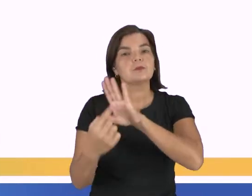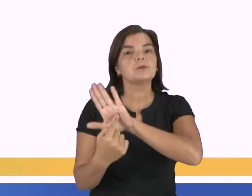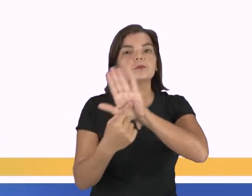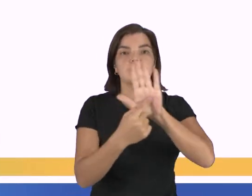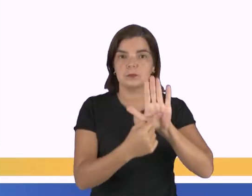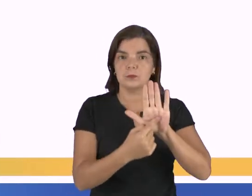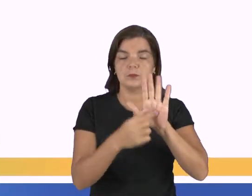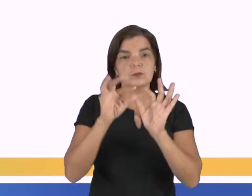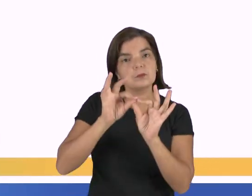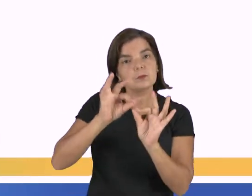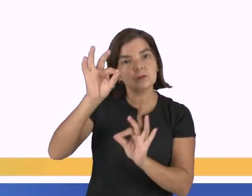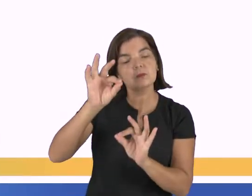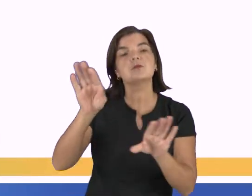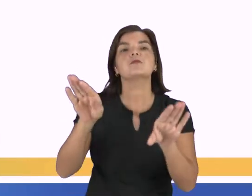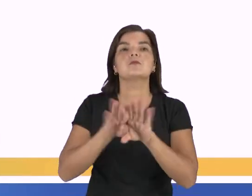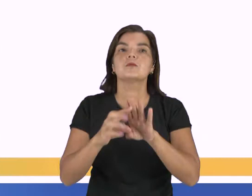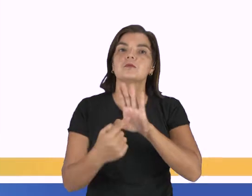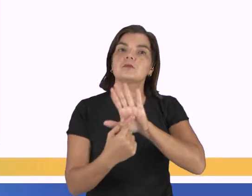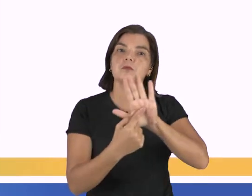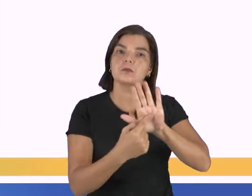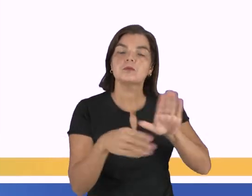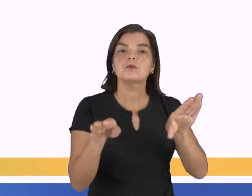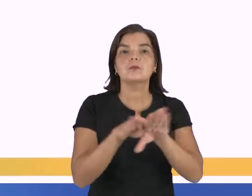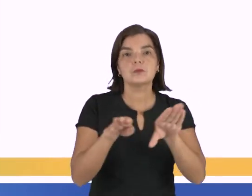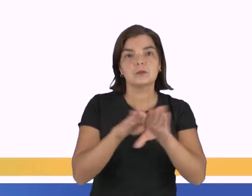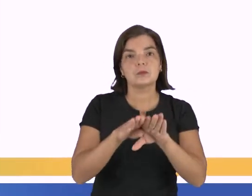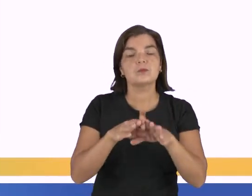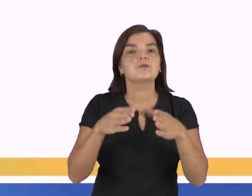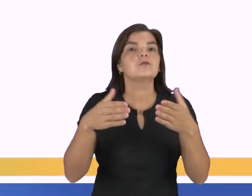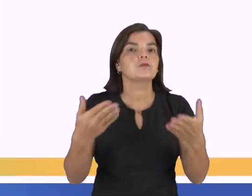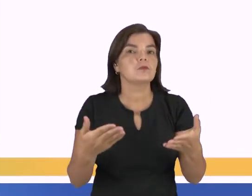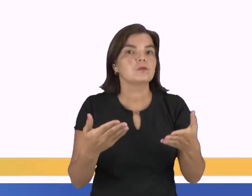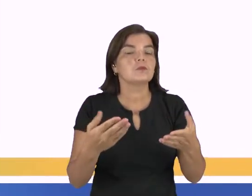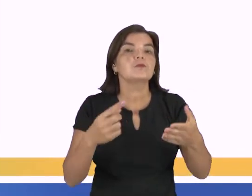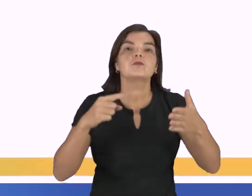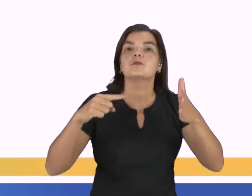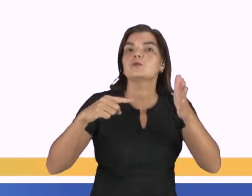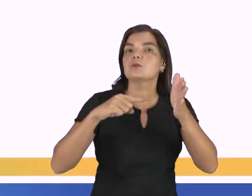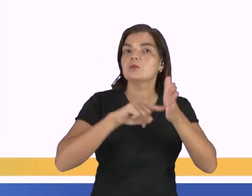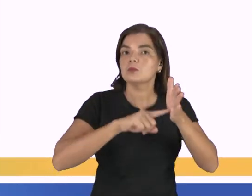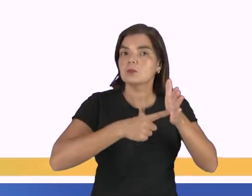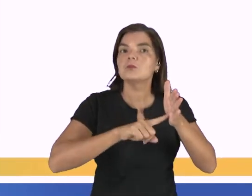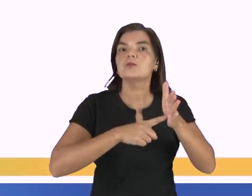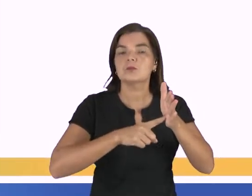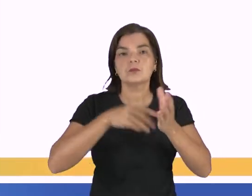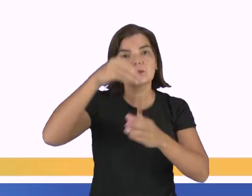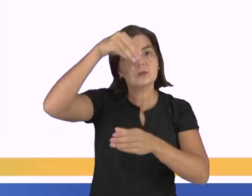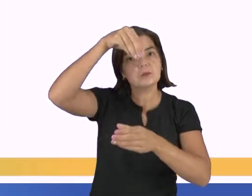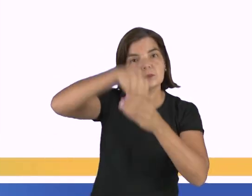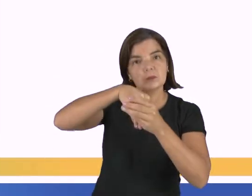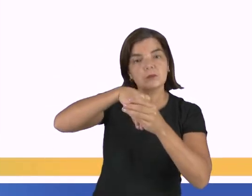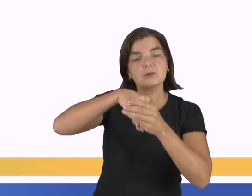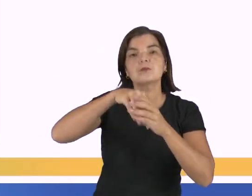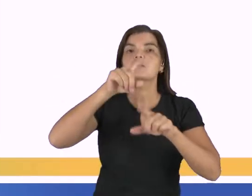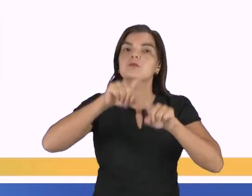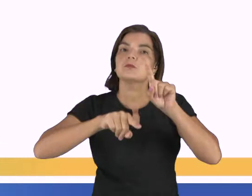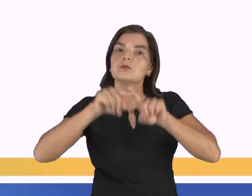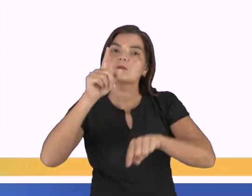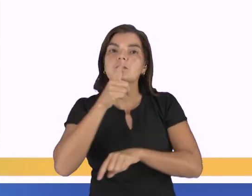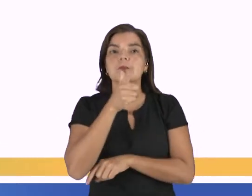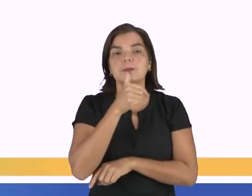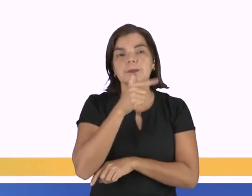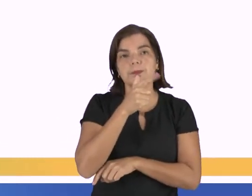a determinada altura e ele está mostrando a determinada altura em que um ponto está dentro desse material líquido, ou